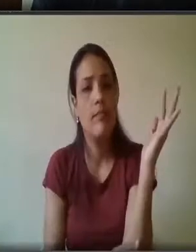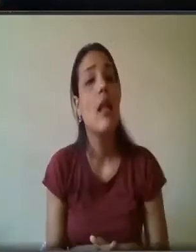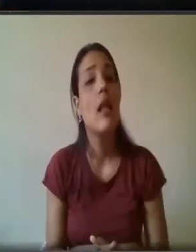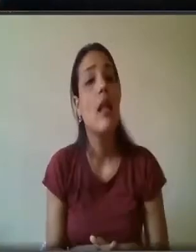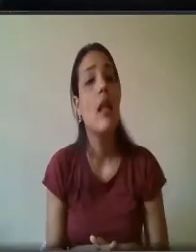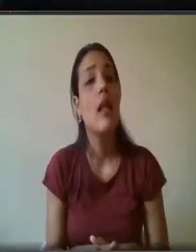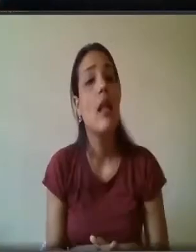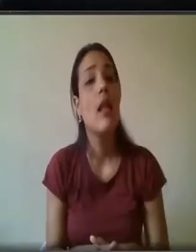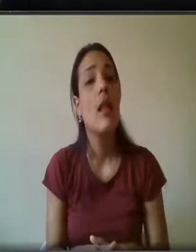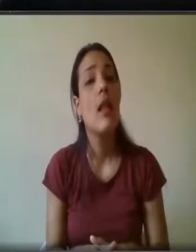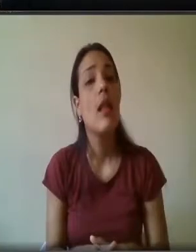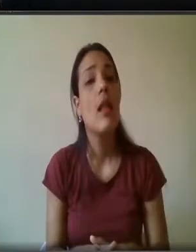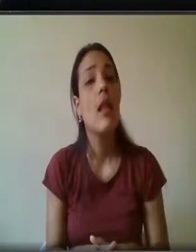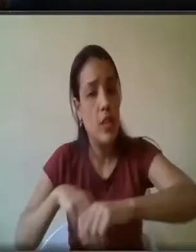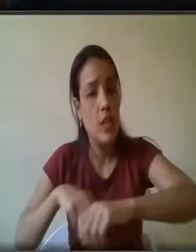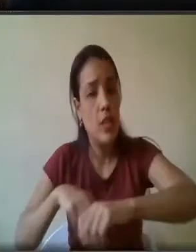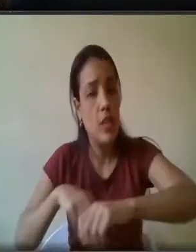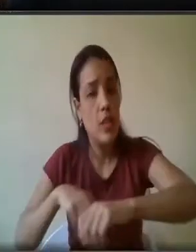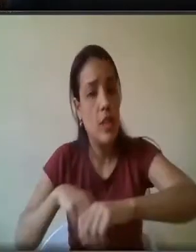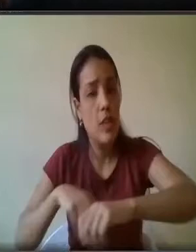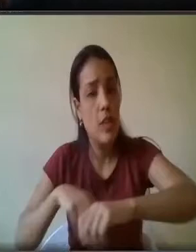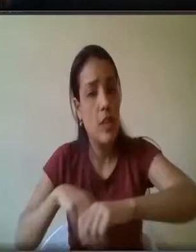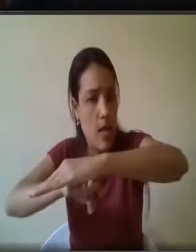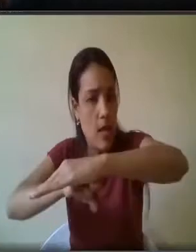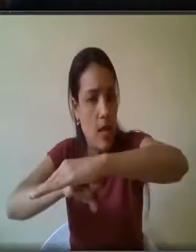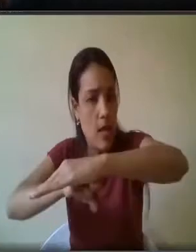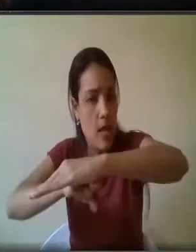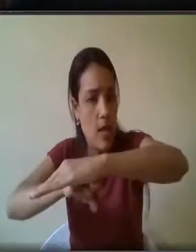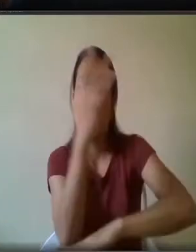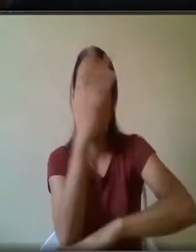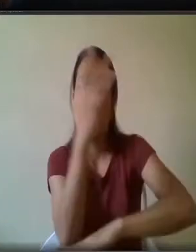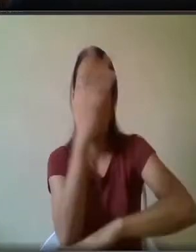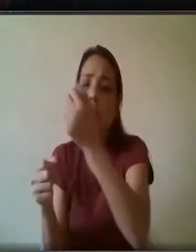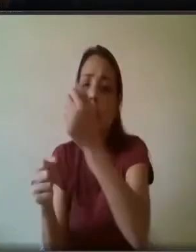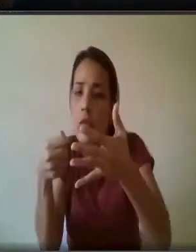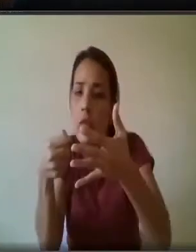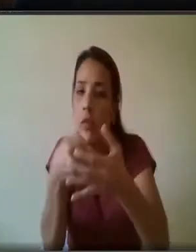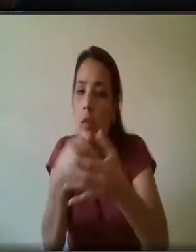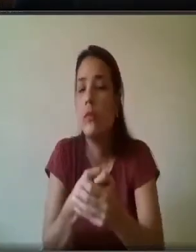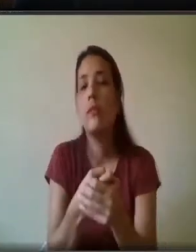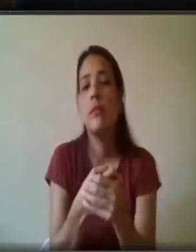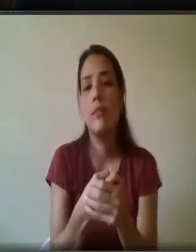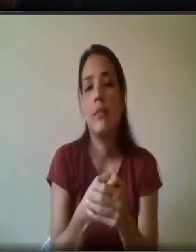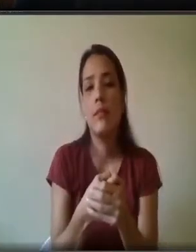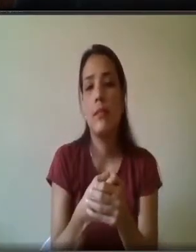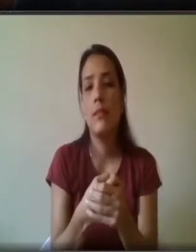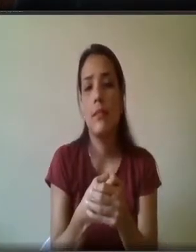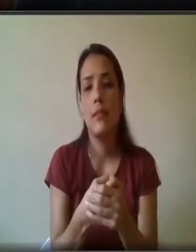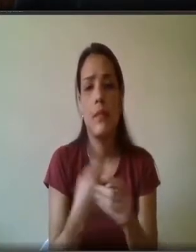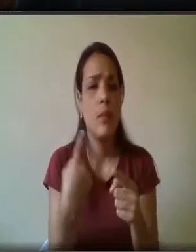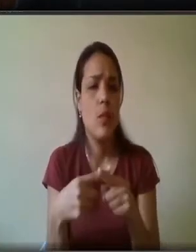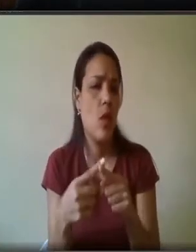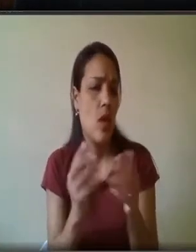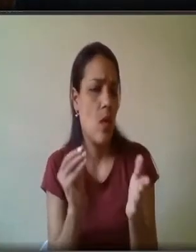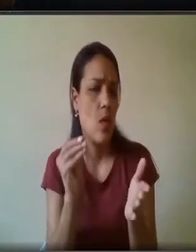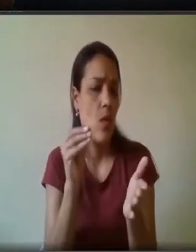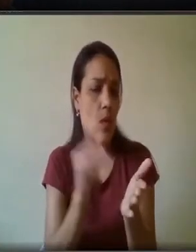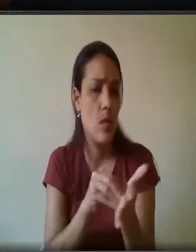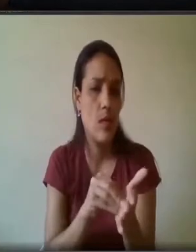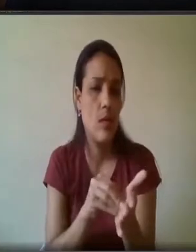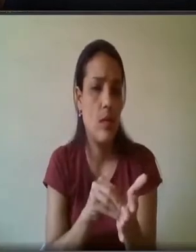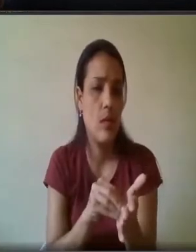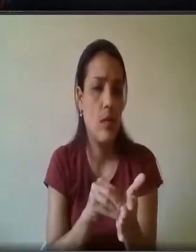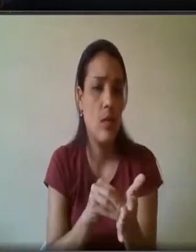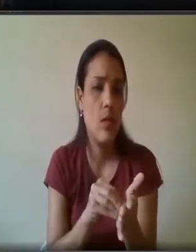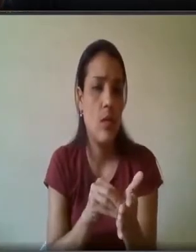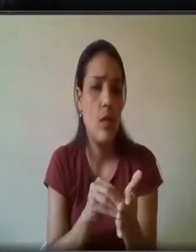vai acontecer entre a era paleozoica e mesozoica. Por que a gente colocou esse soterramento de florestas